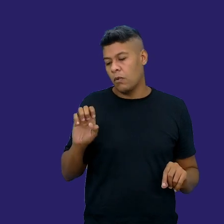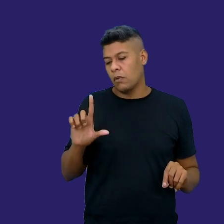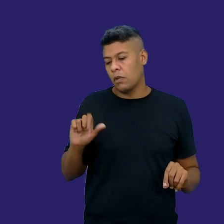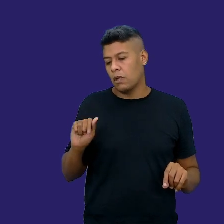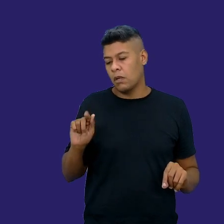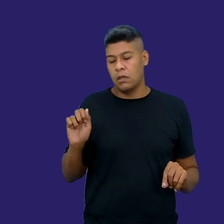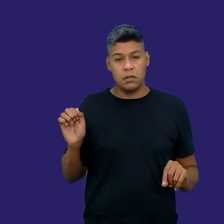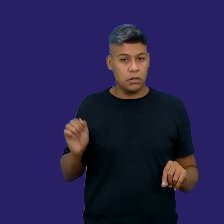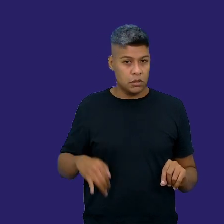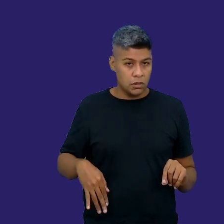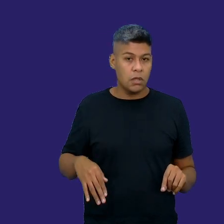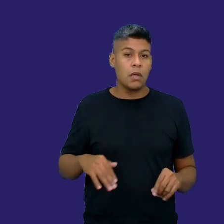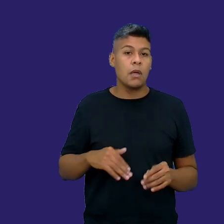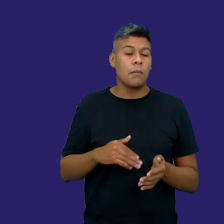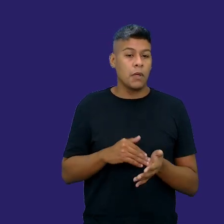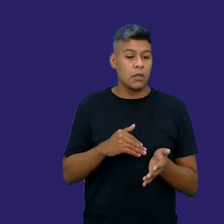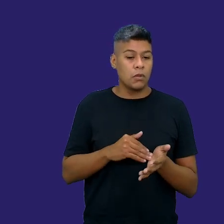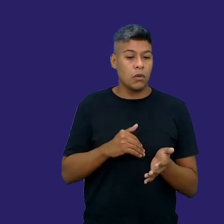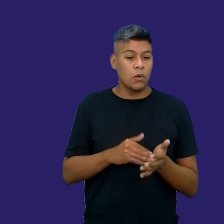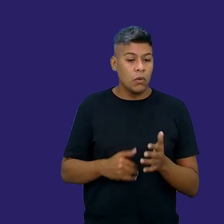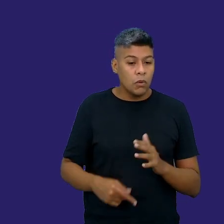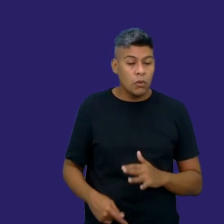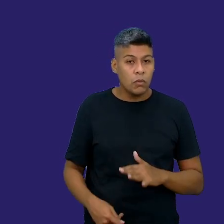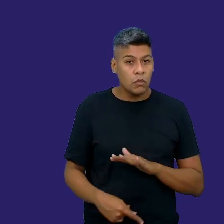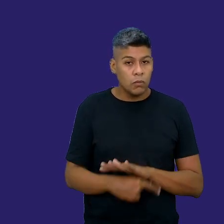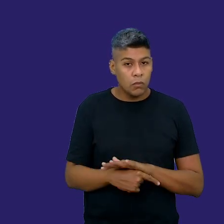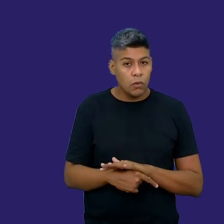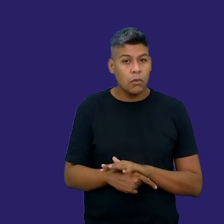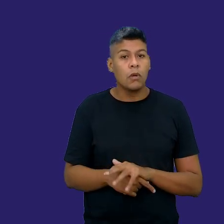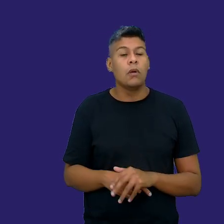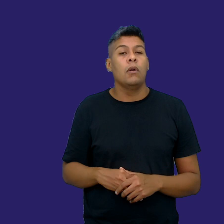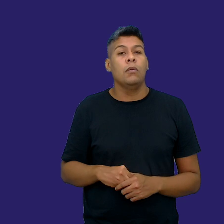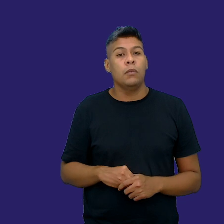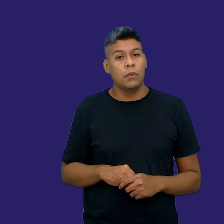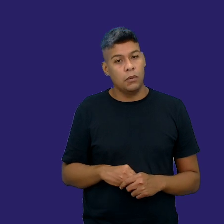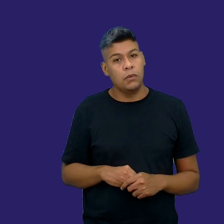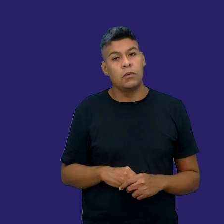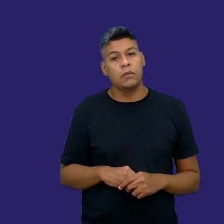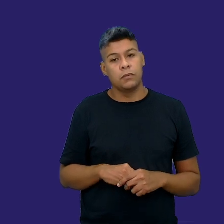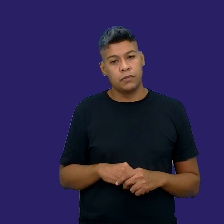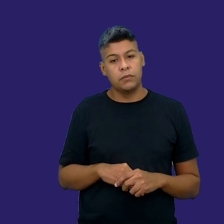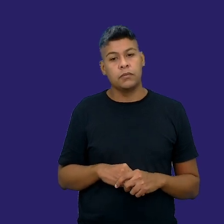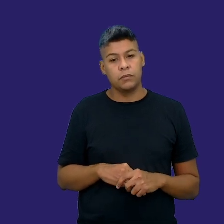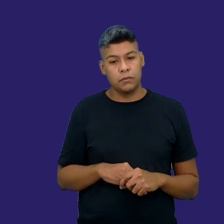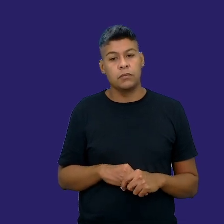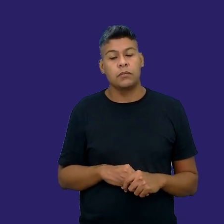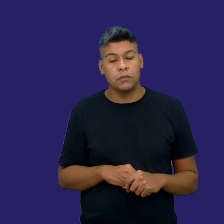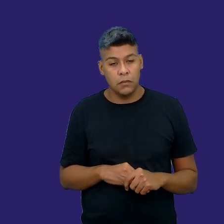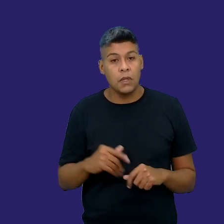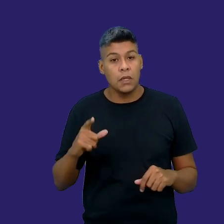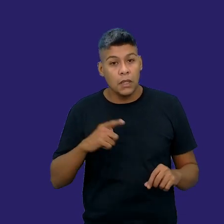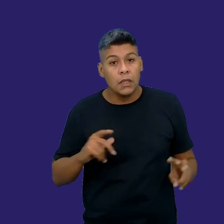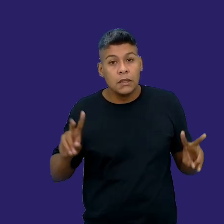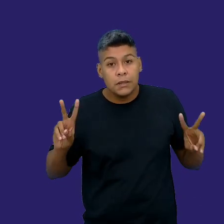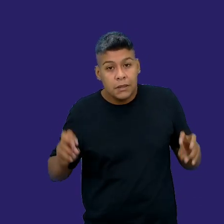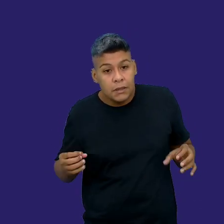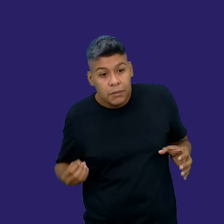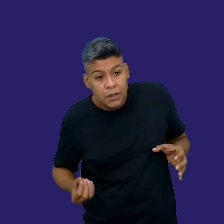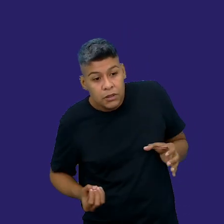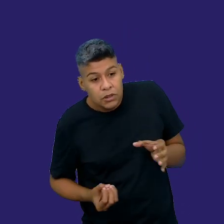essa estratégia metodológica utilizando a modelagem matemática, ela vem do tema